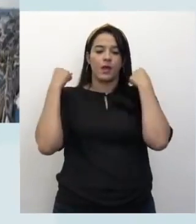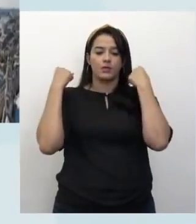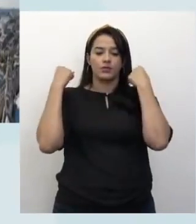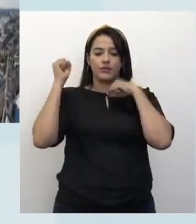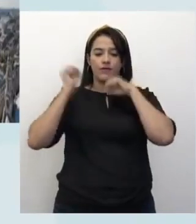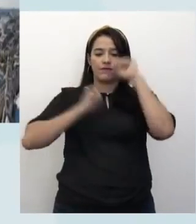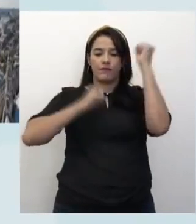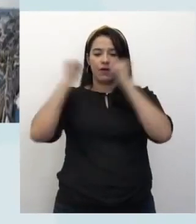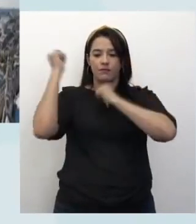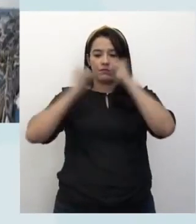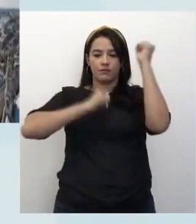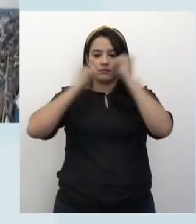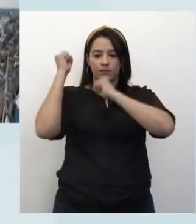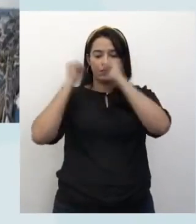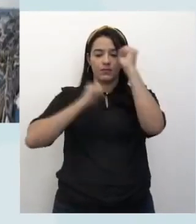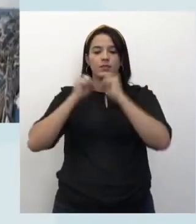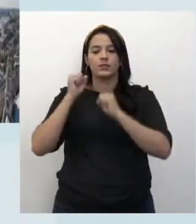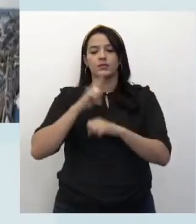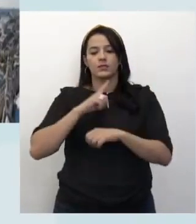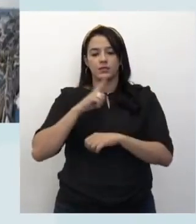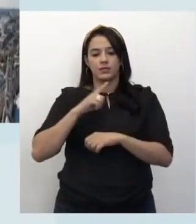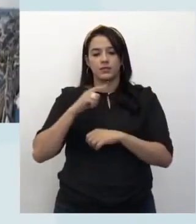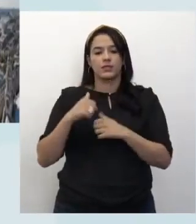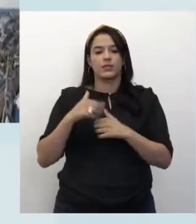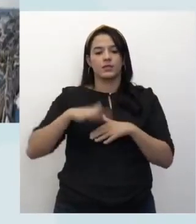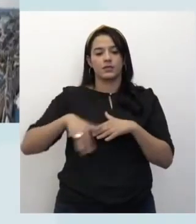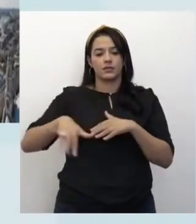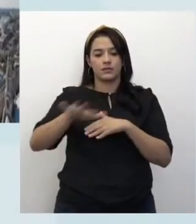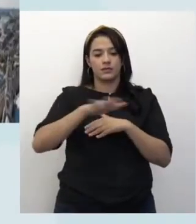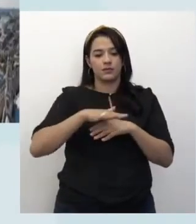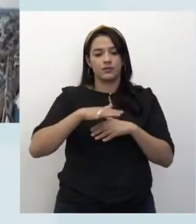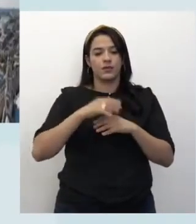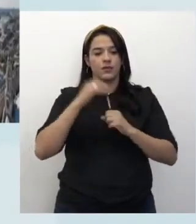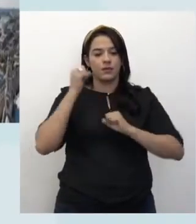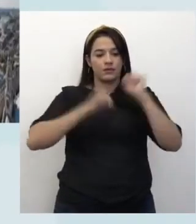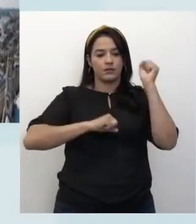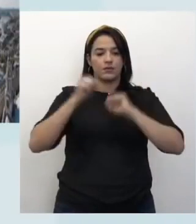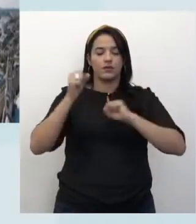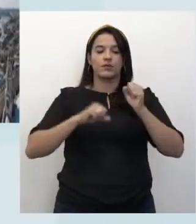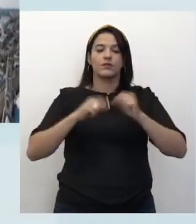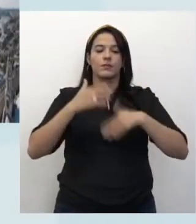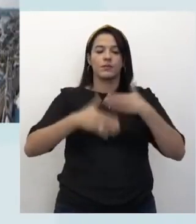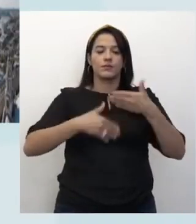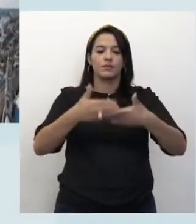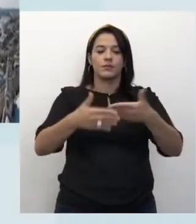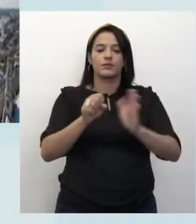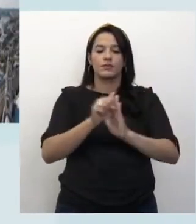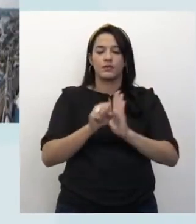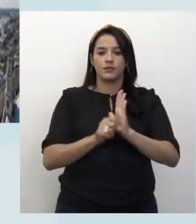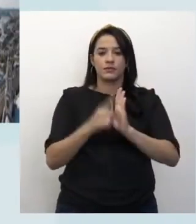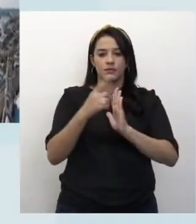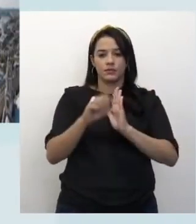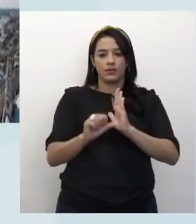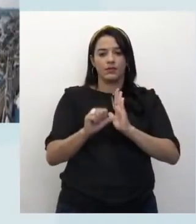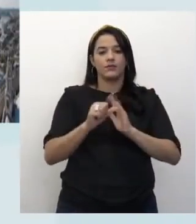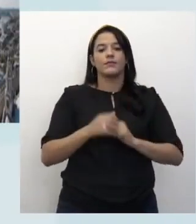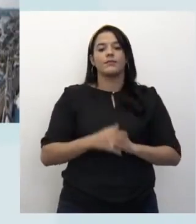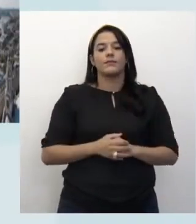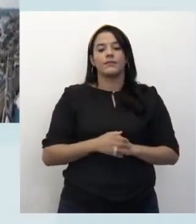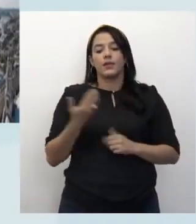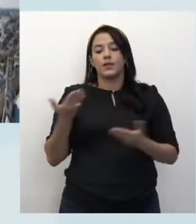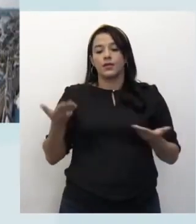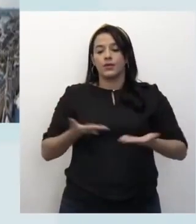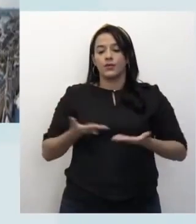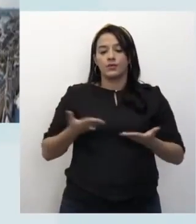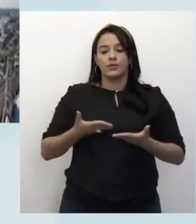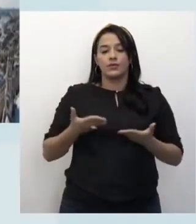cidade de Londres, né? Período aí do ápice da Revolução Industrial, né? No final do século XIX, e, né, hoje,